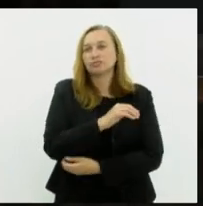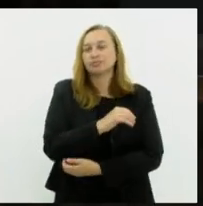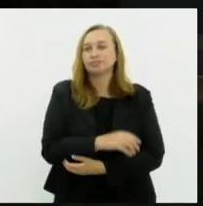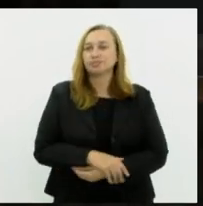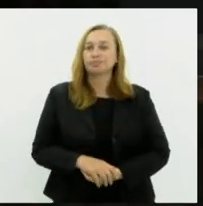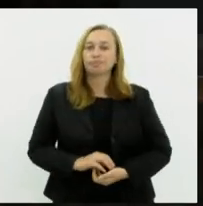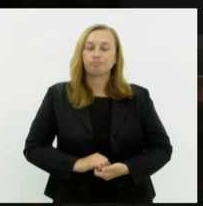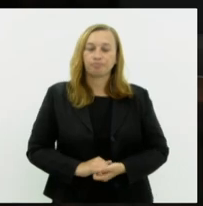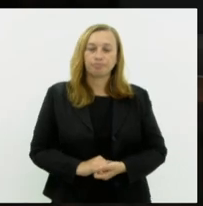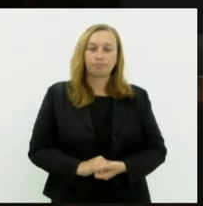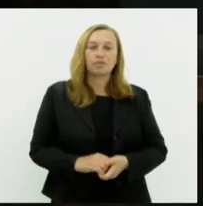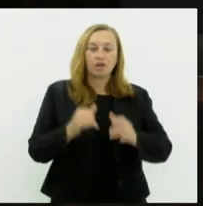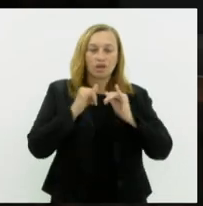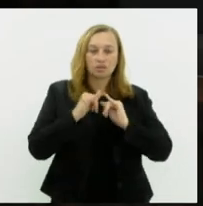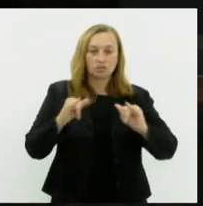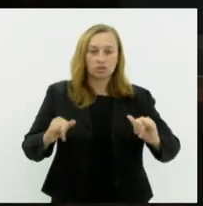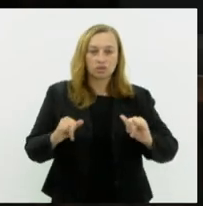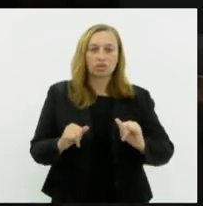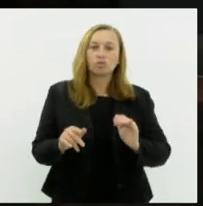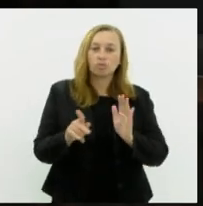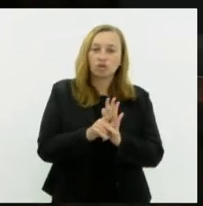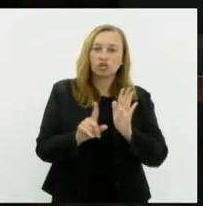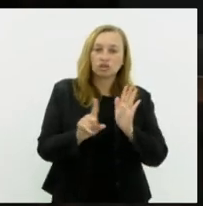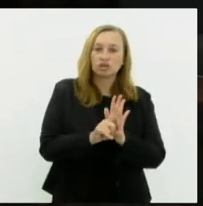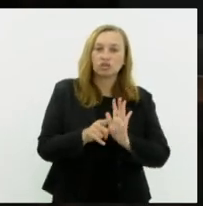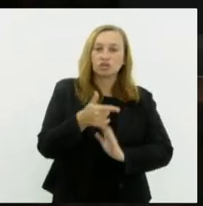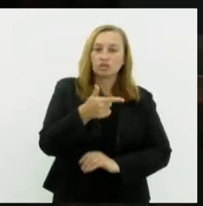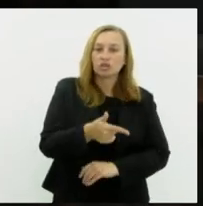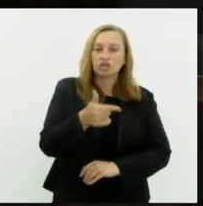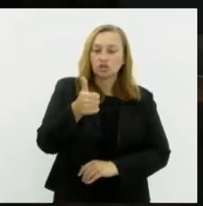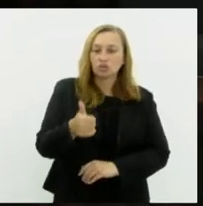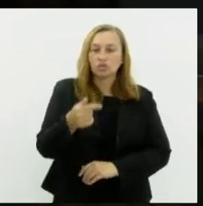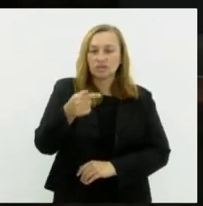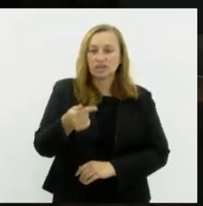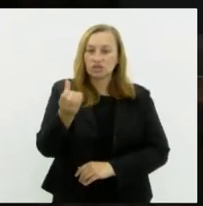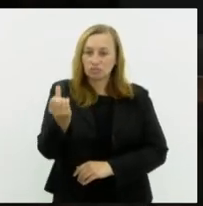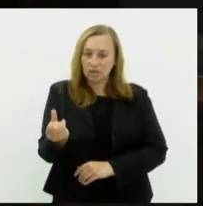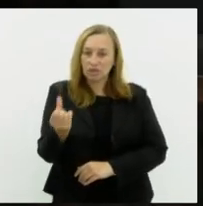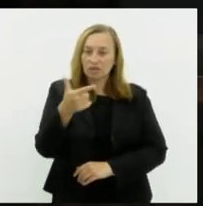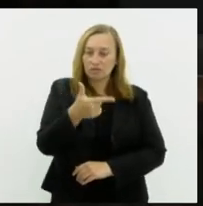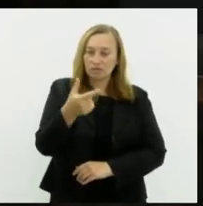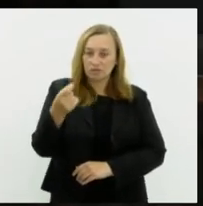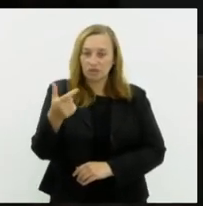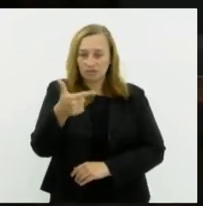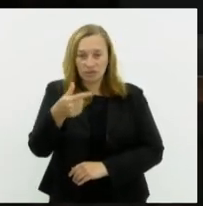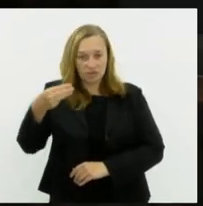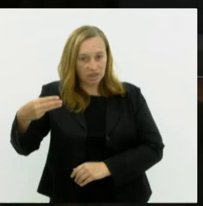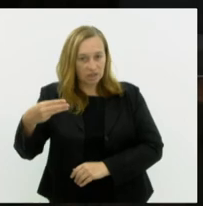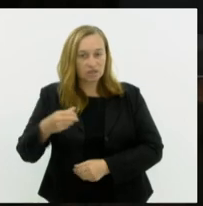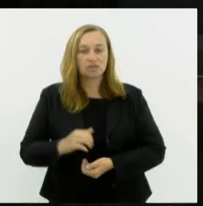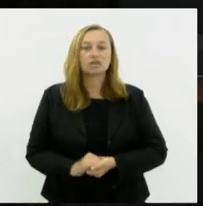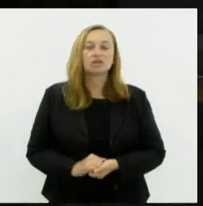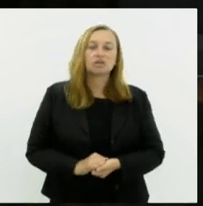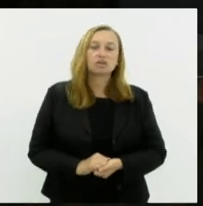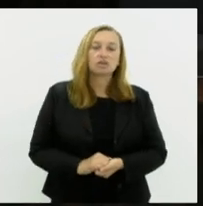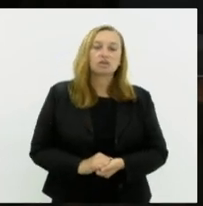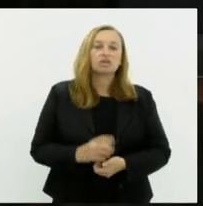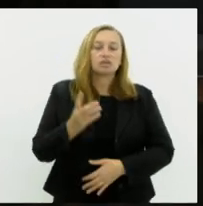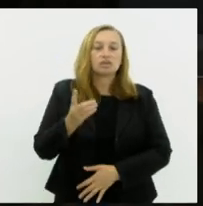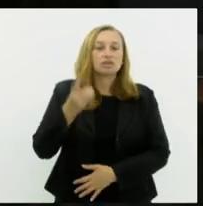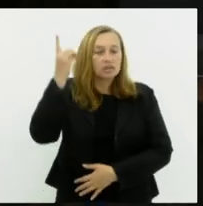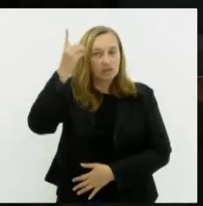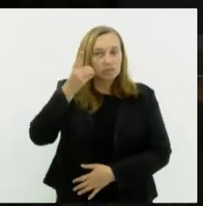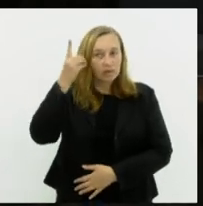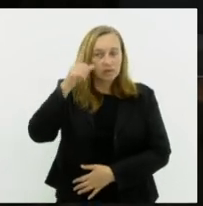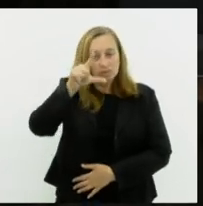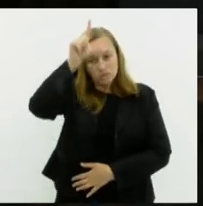técnicas. Anuncio projeto de lei número 2176 de 2023, de autoria do